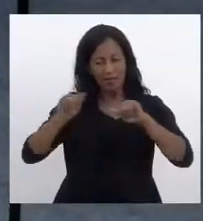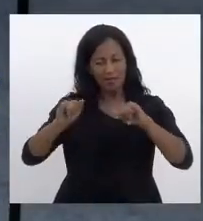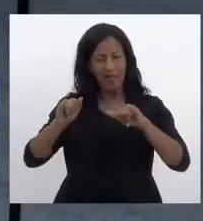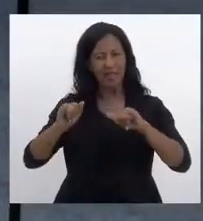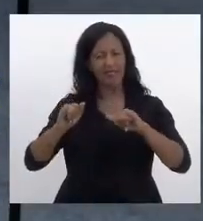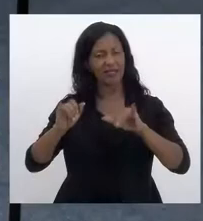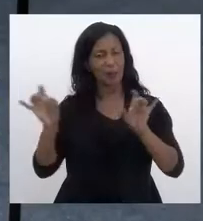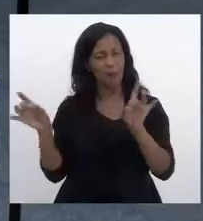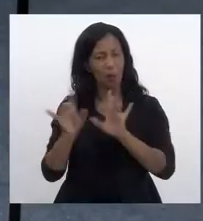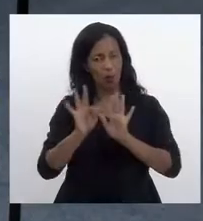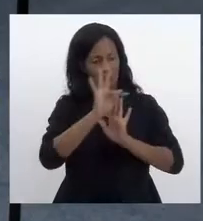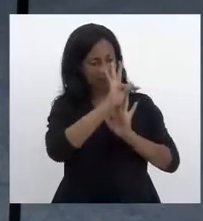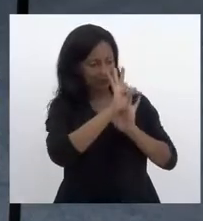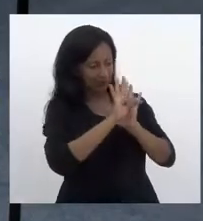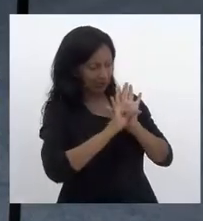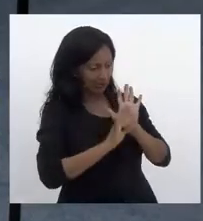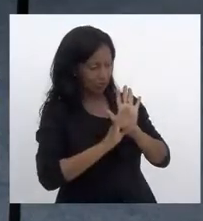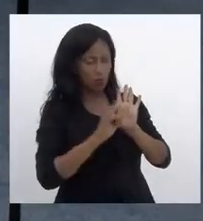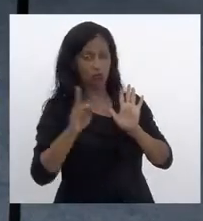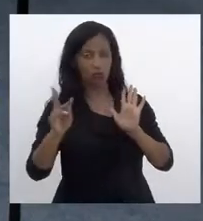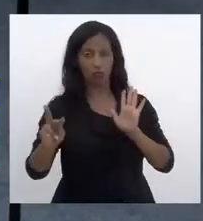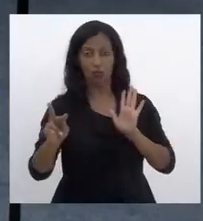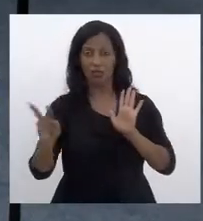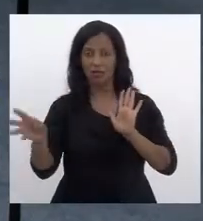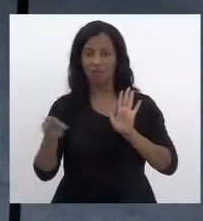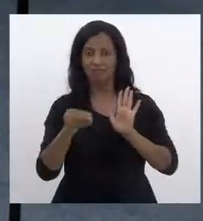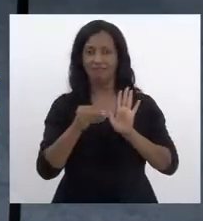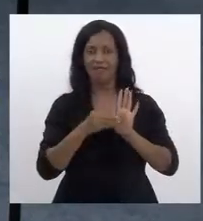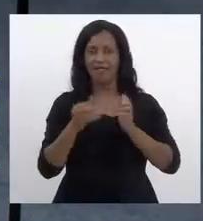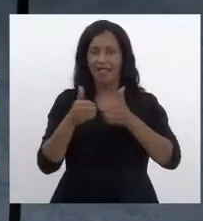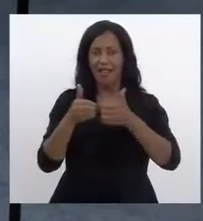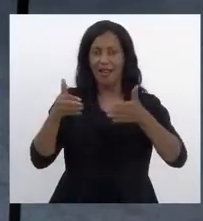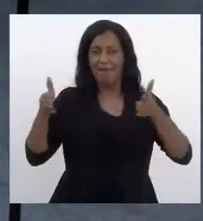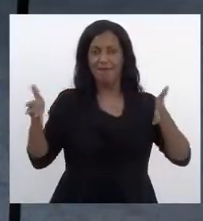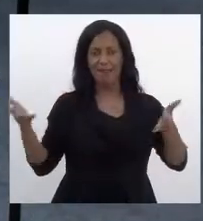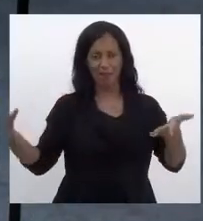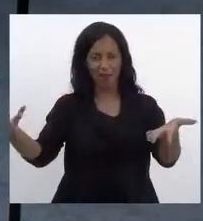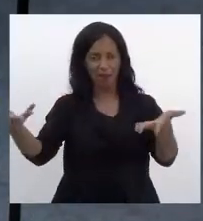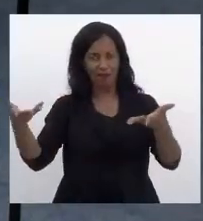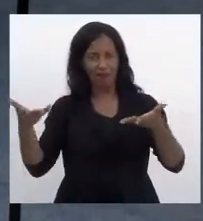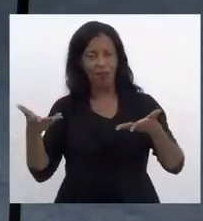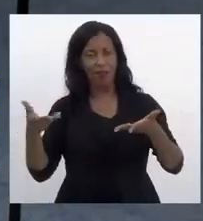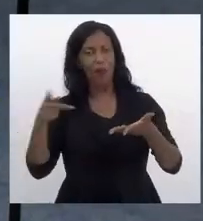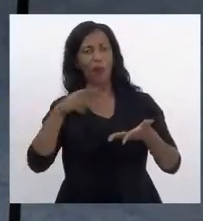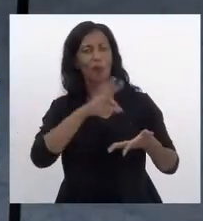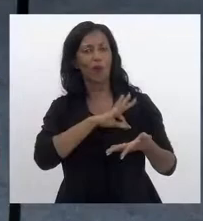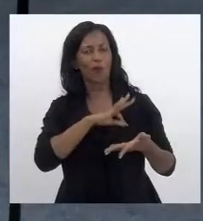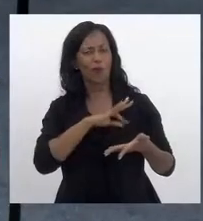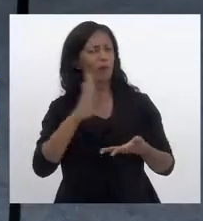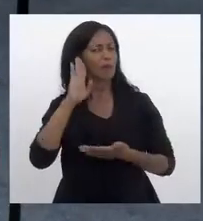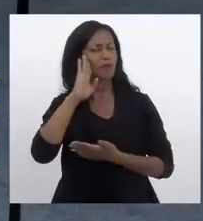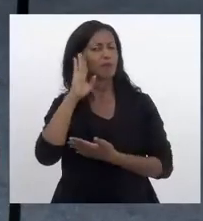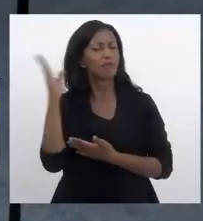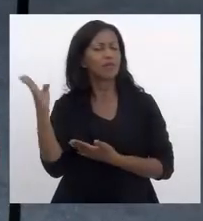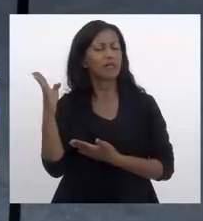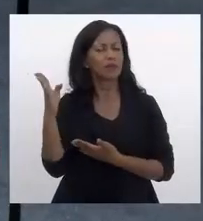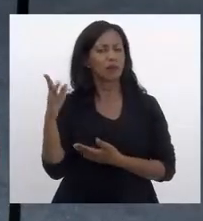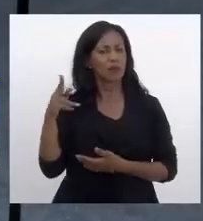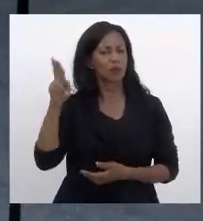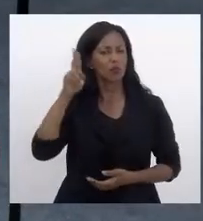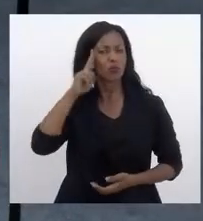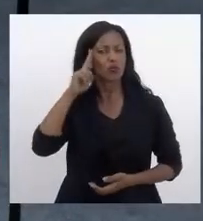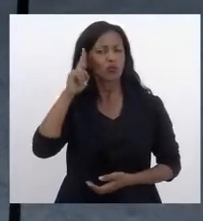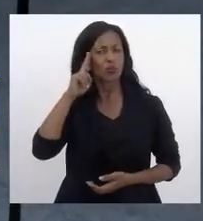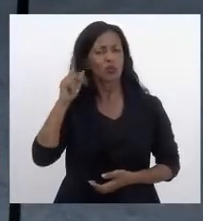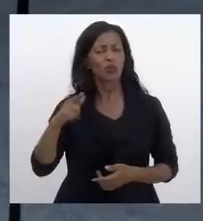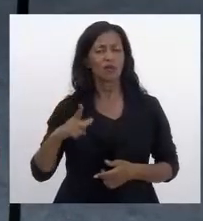quer. Você é um sinônimo de estar aberto as portas para o policial militar, principalmente os praças, e tenho